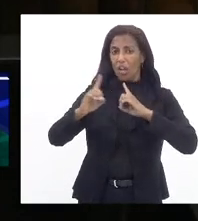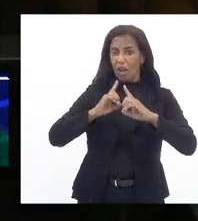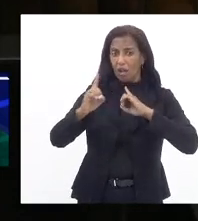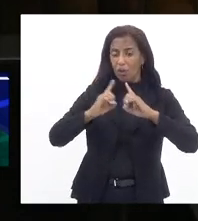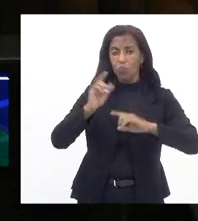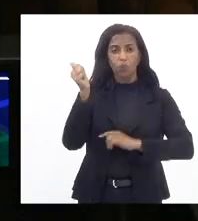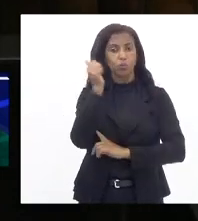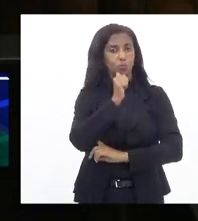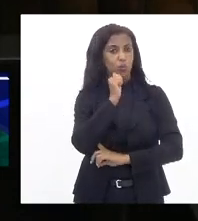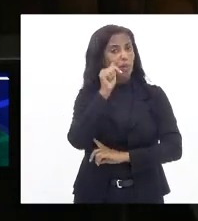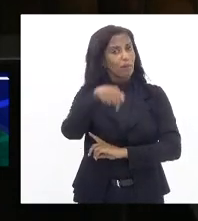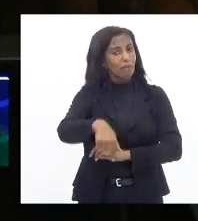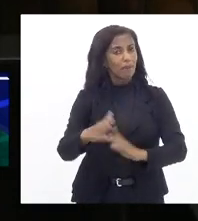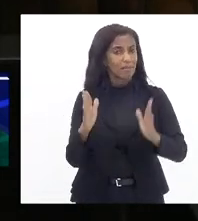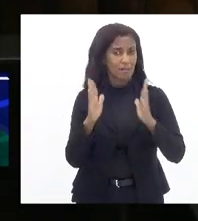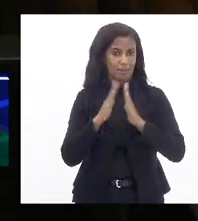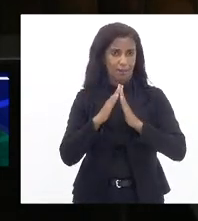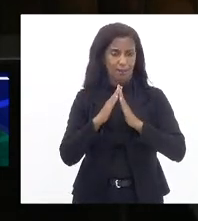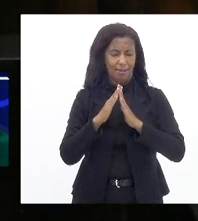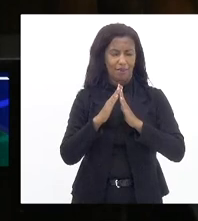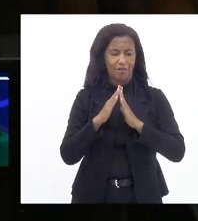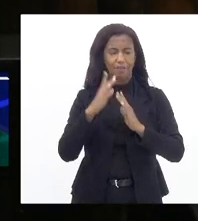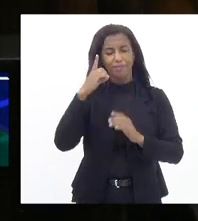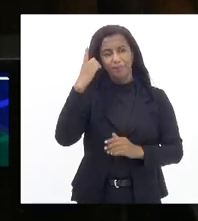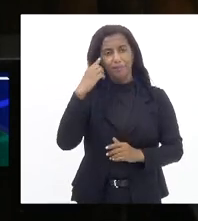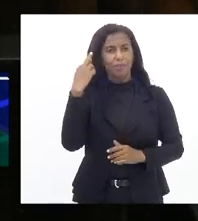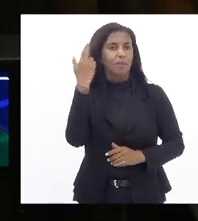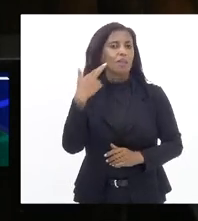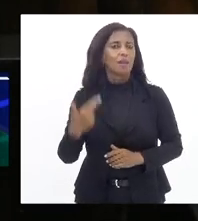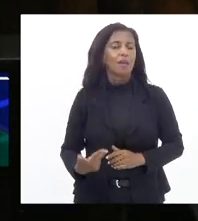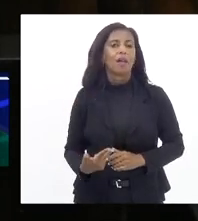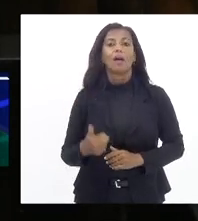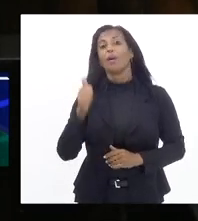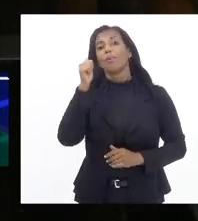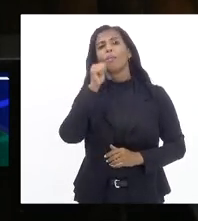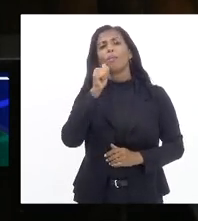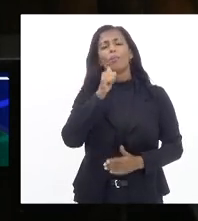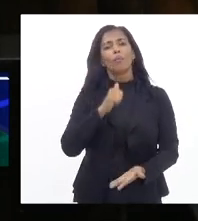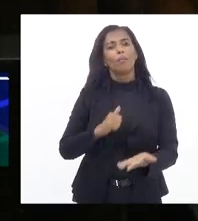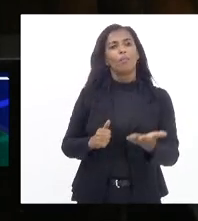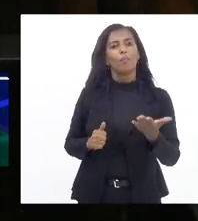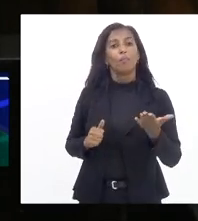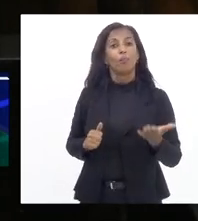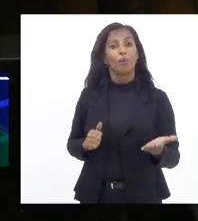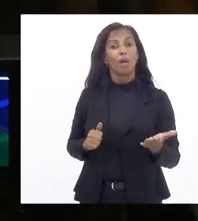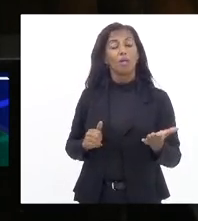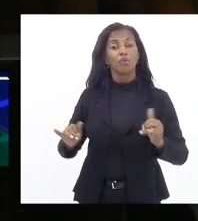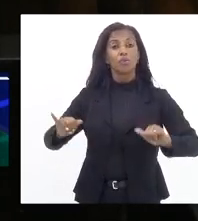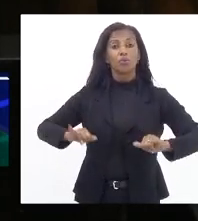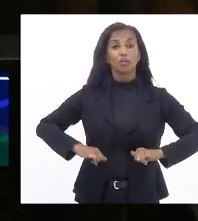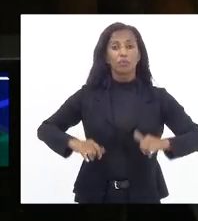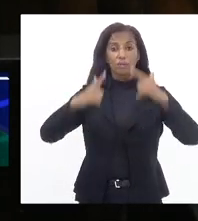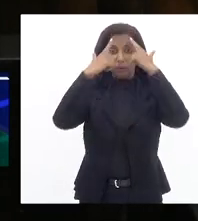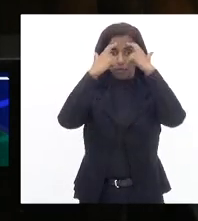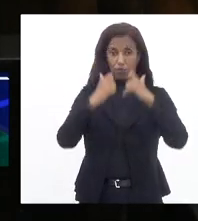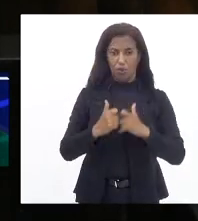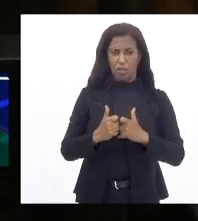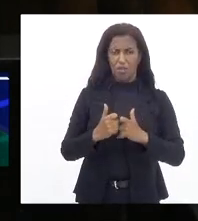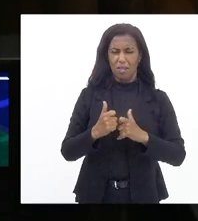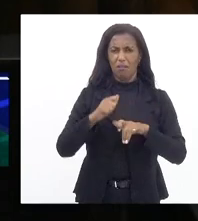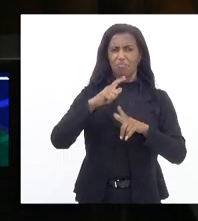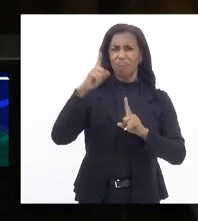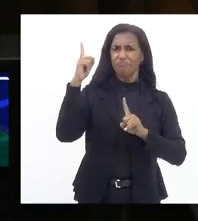mulheres desta casa. E deputada Renata Souza, mulheres que sofrem violências de todo